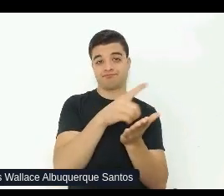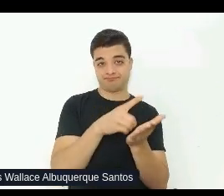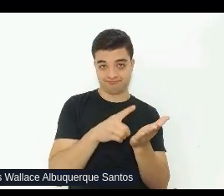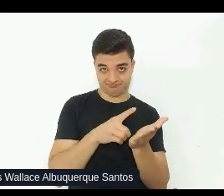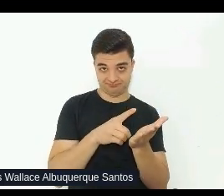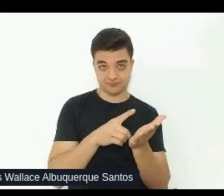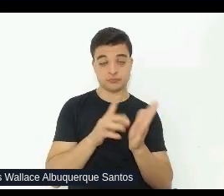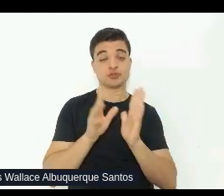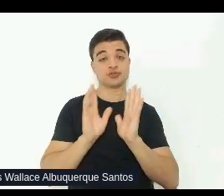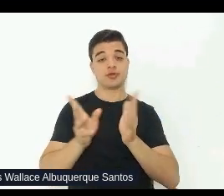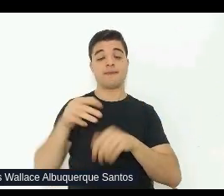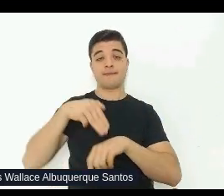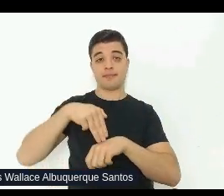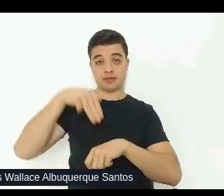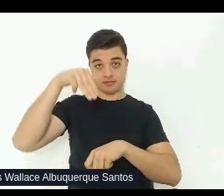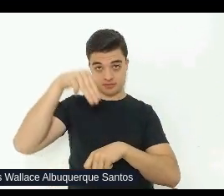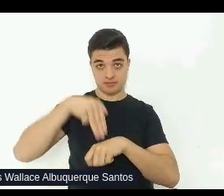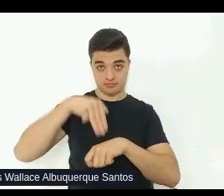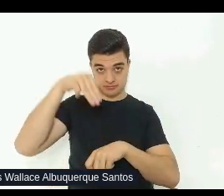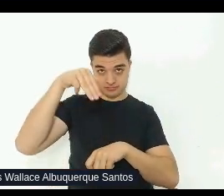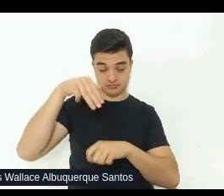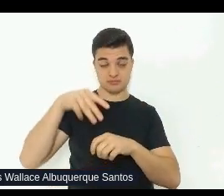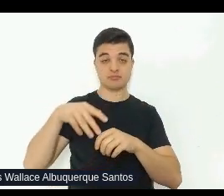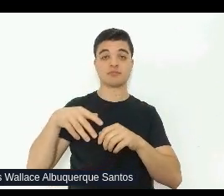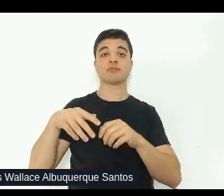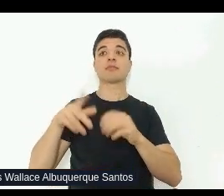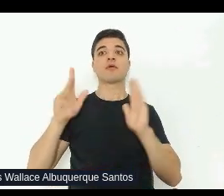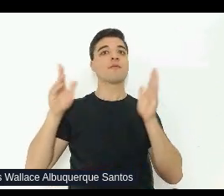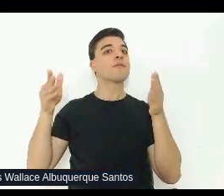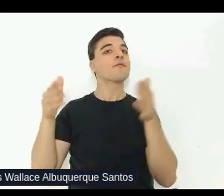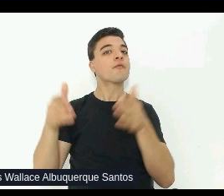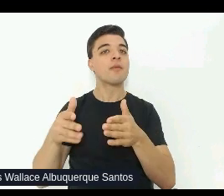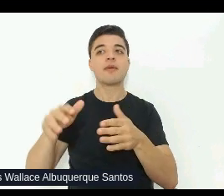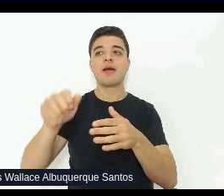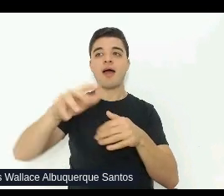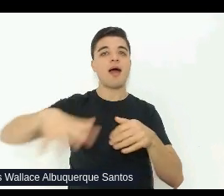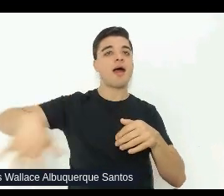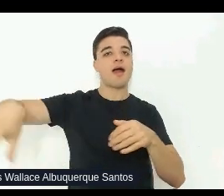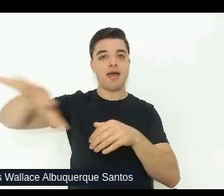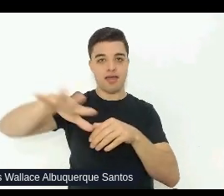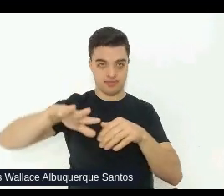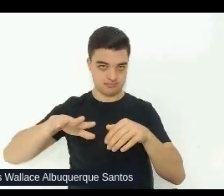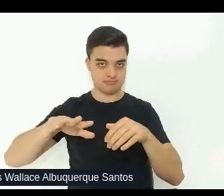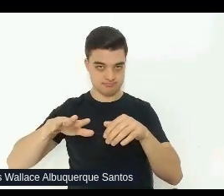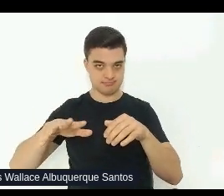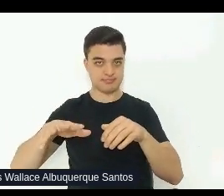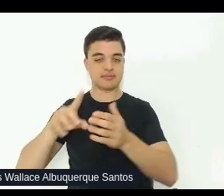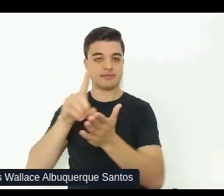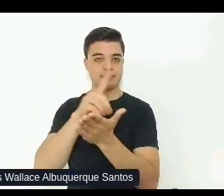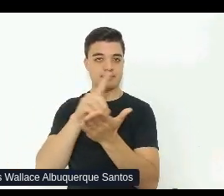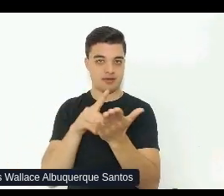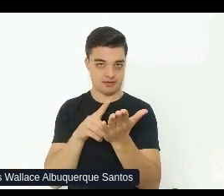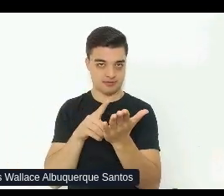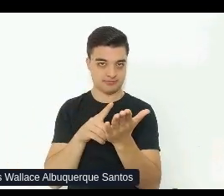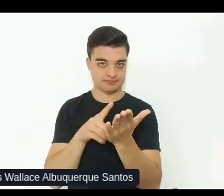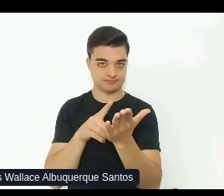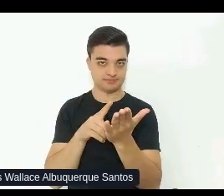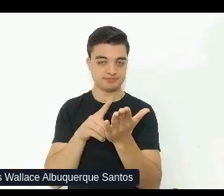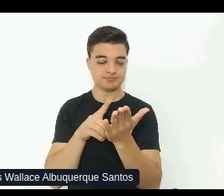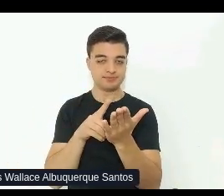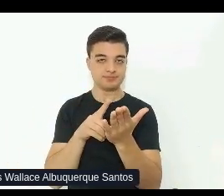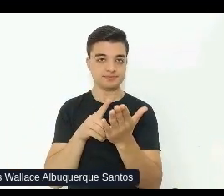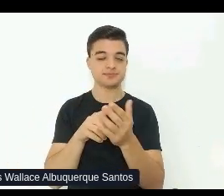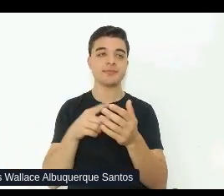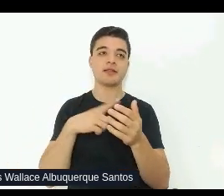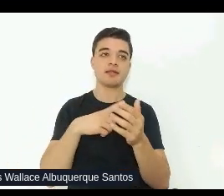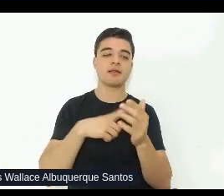mestrado, né, um mestrado profissional, que é um mestrado mais voltado para o mercado, de design, né, aprendendo muito sobre